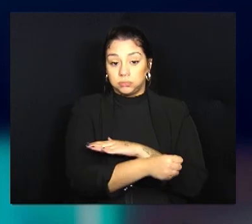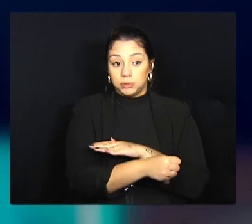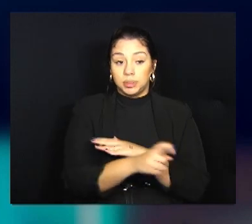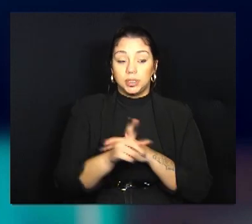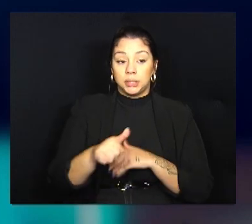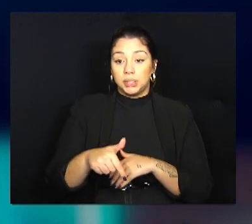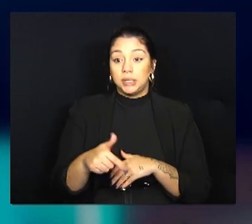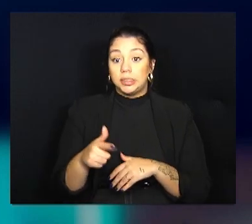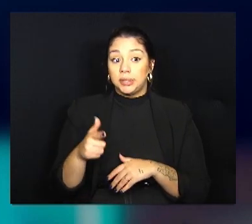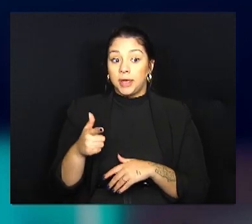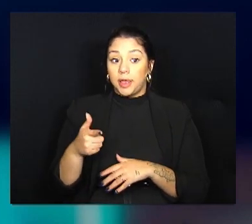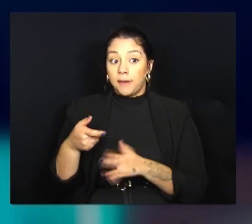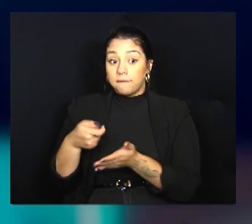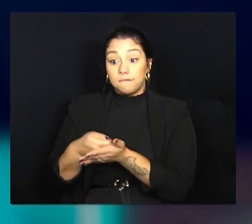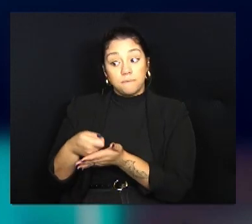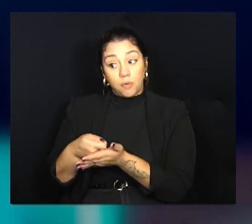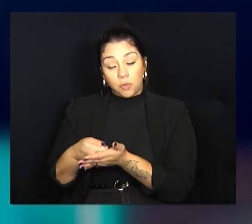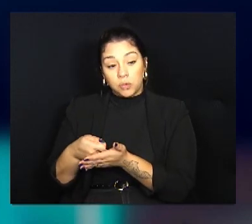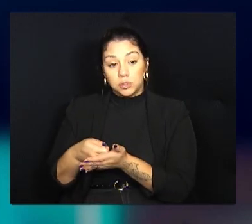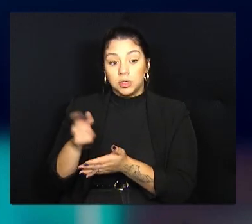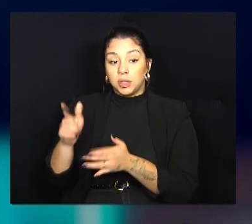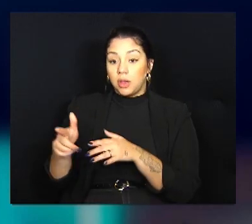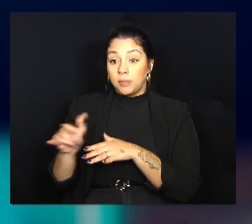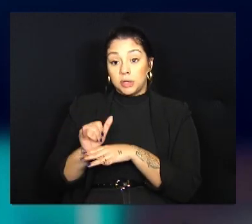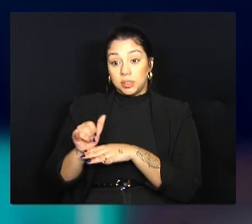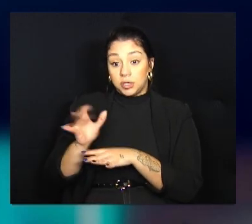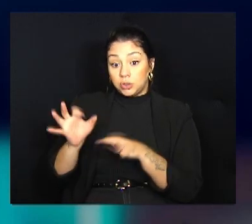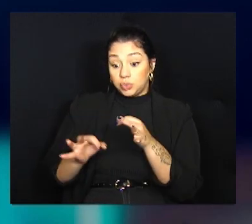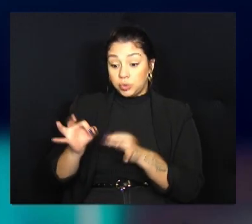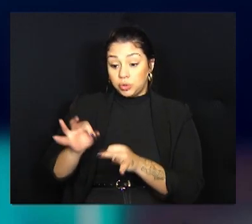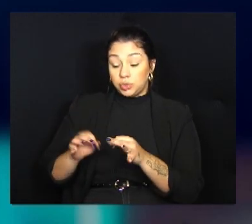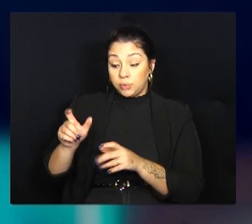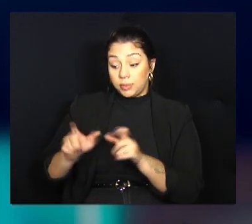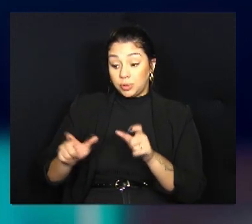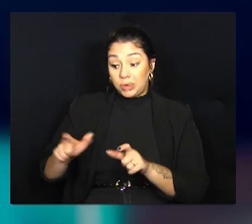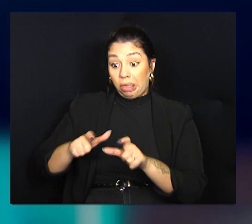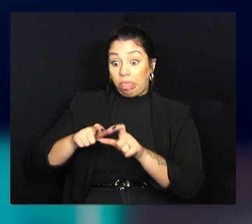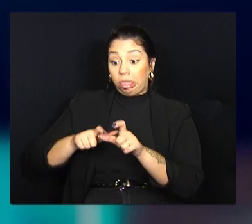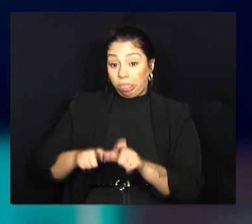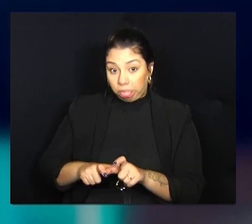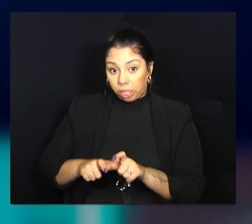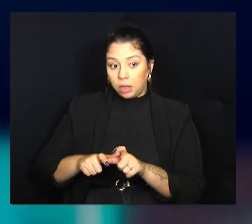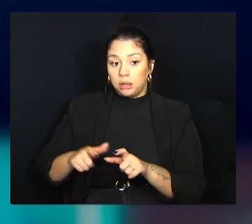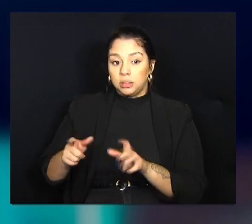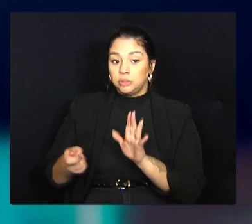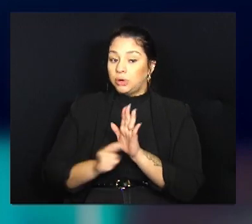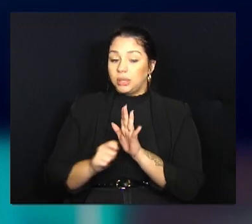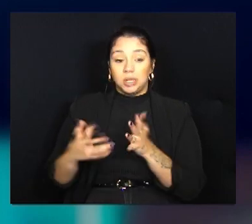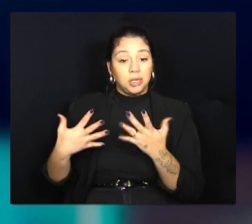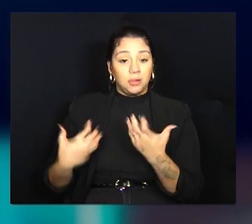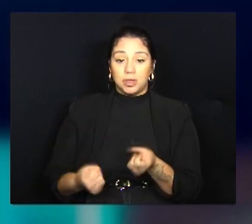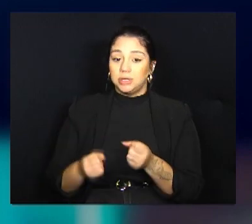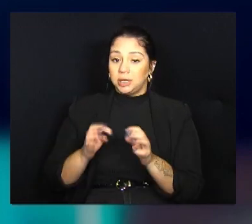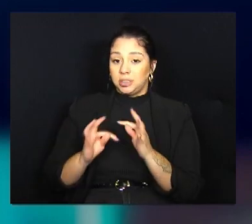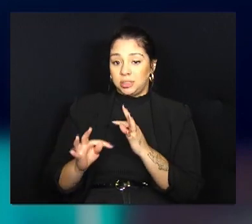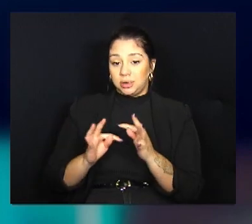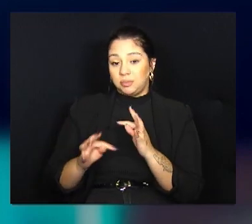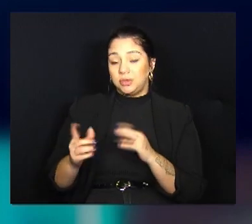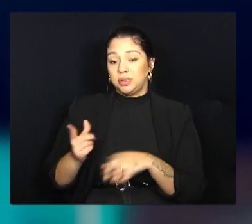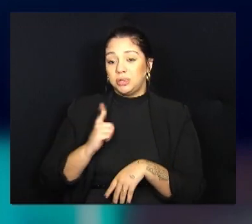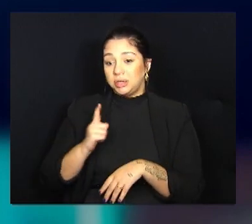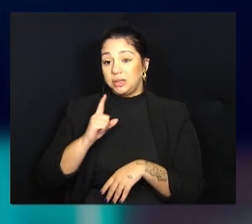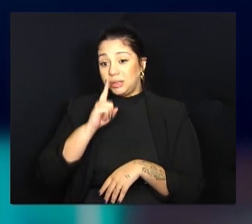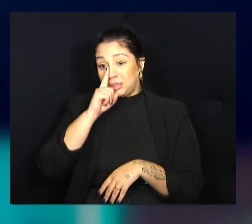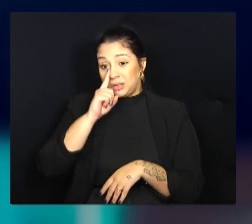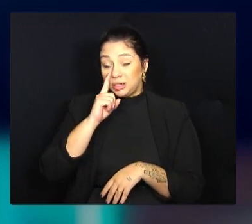à força, né, através de uma medida judicial para o dependente da droga, que não aceita tratamento, que está colocando em risco